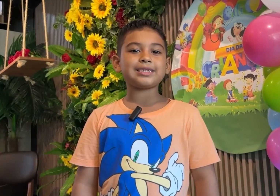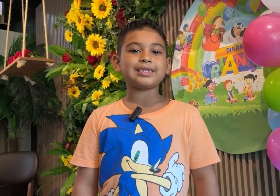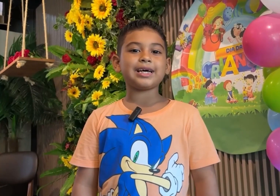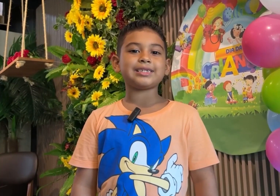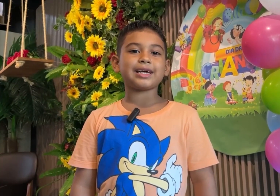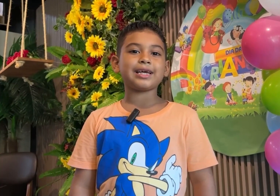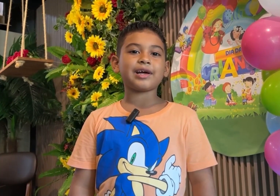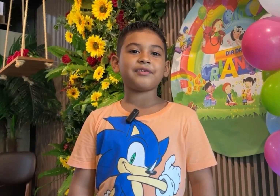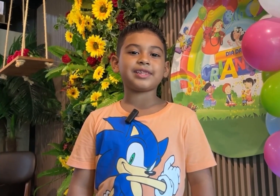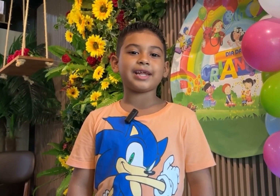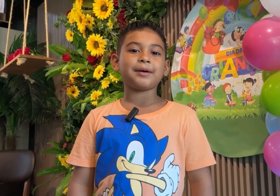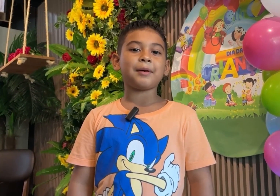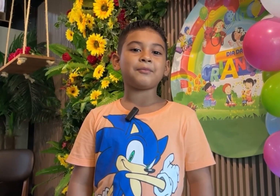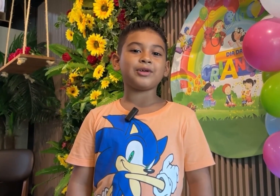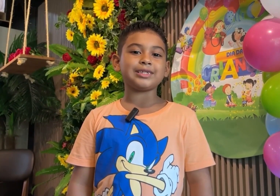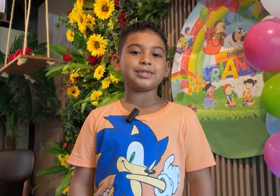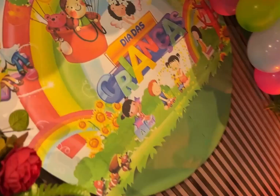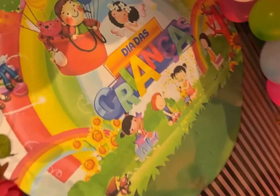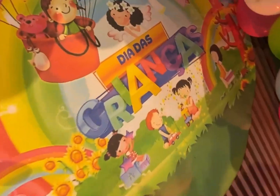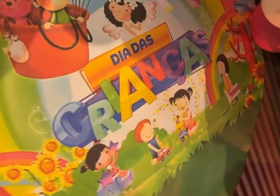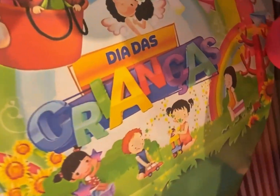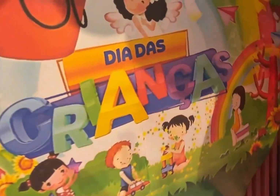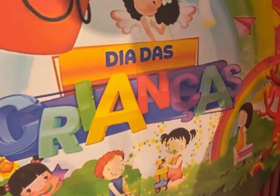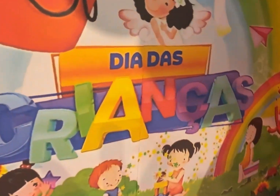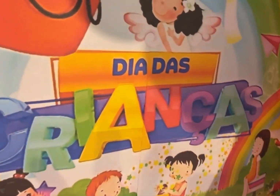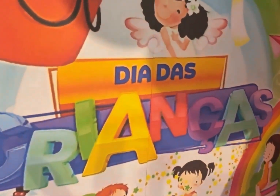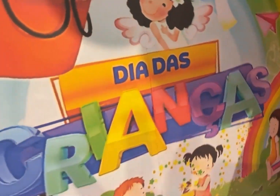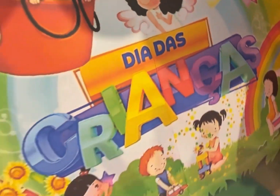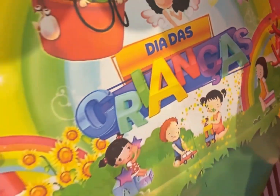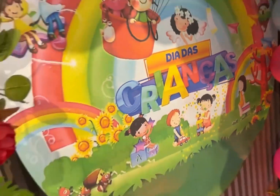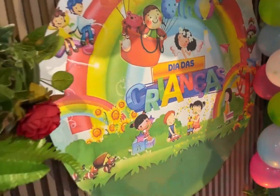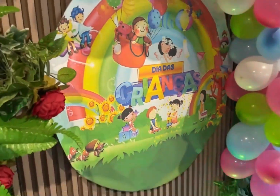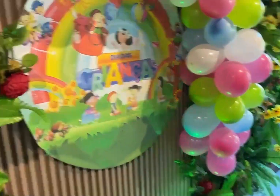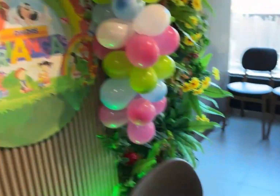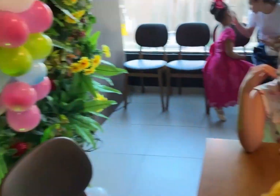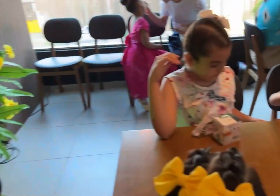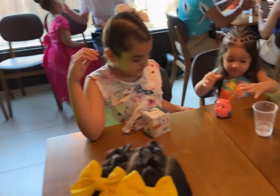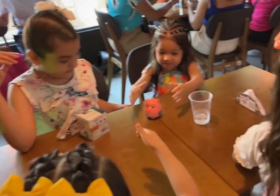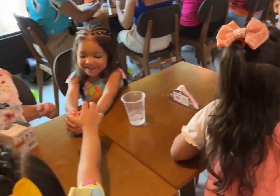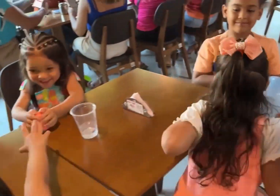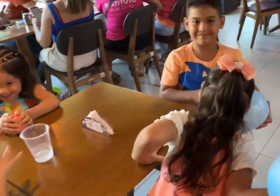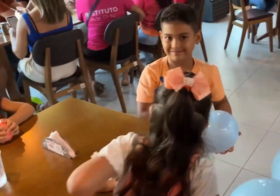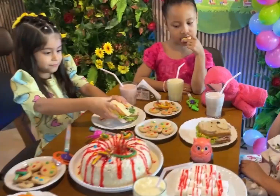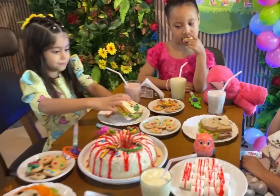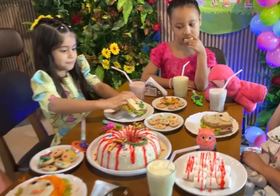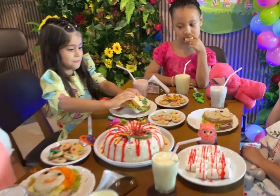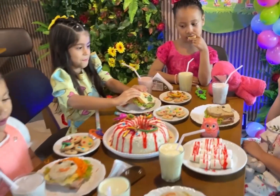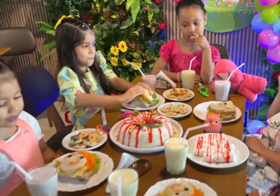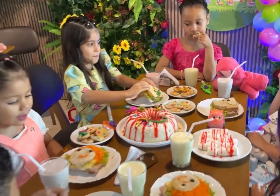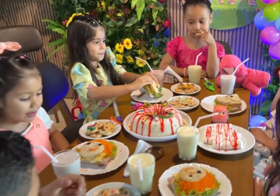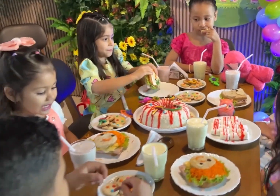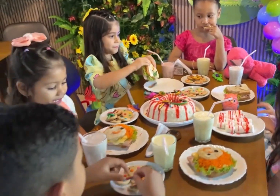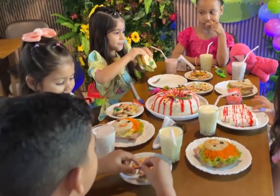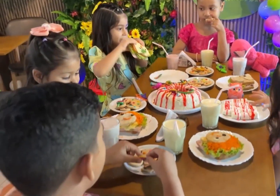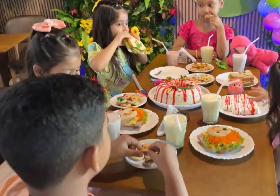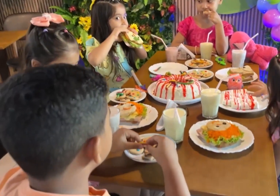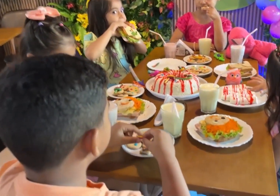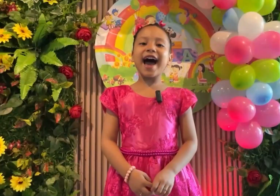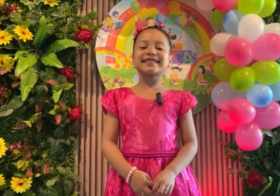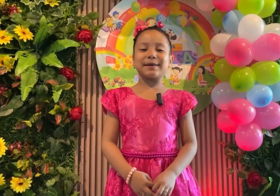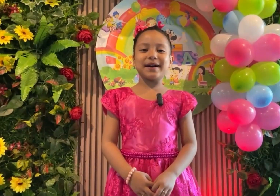Semana das Crianças aqui na Cafeteria Mamonas. Pula, pula, pipoquinha, pula, pula, sem parar.